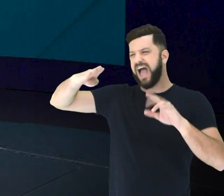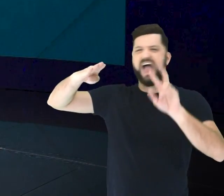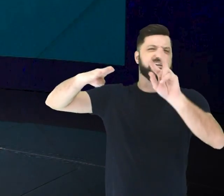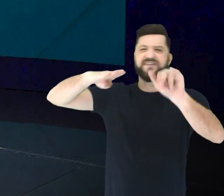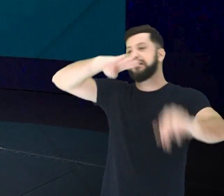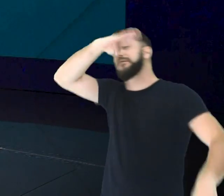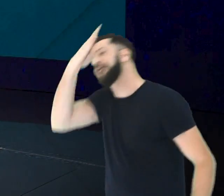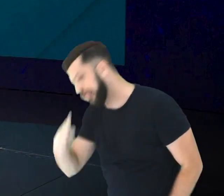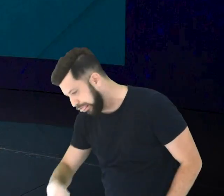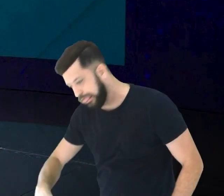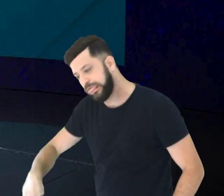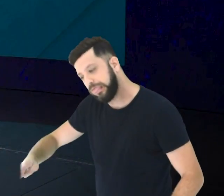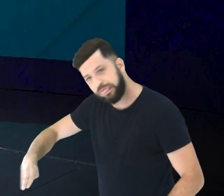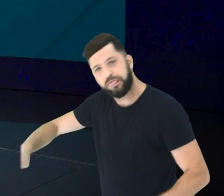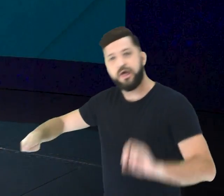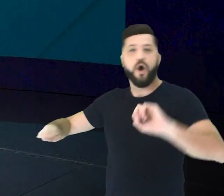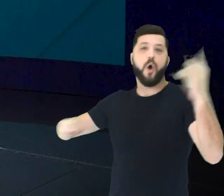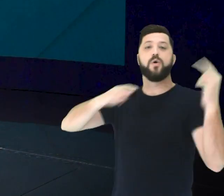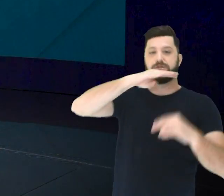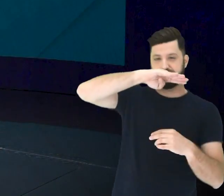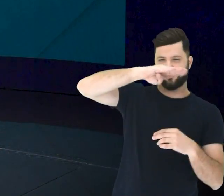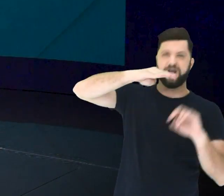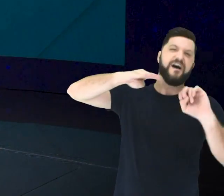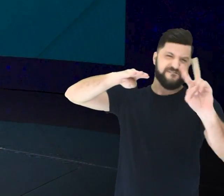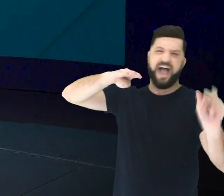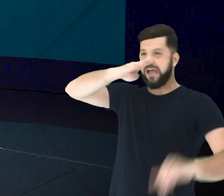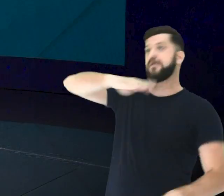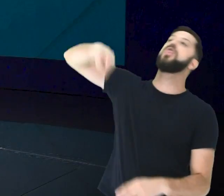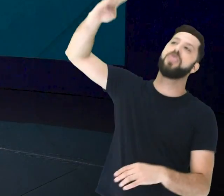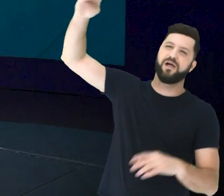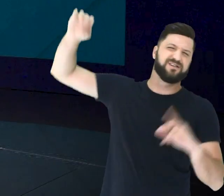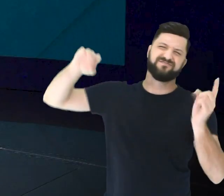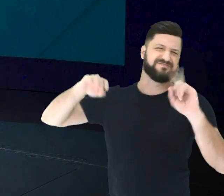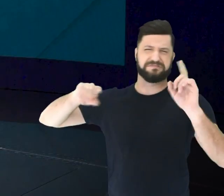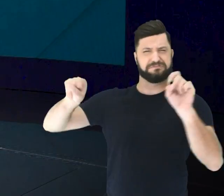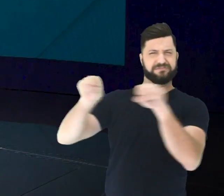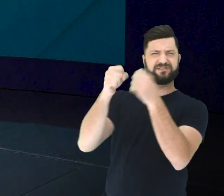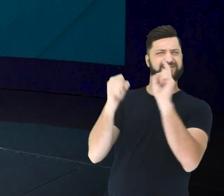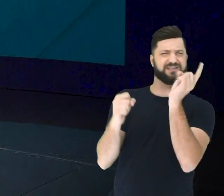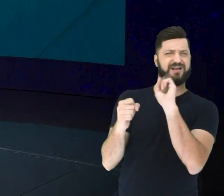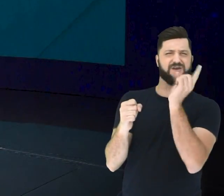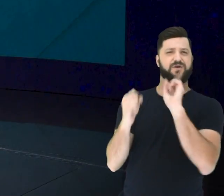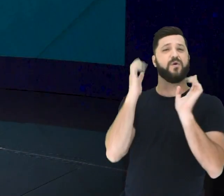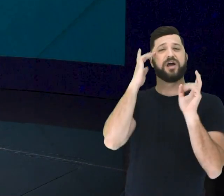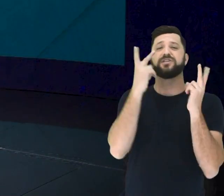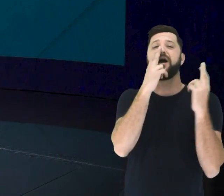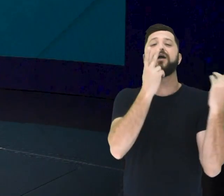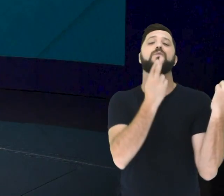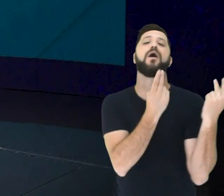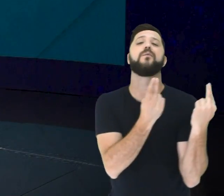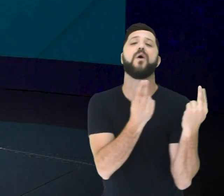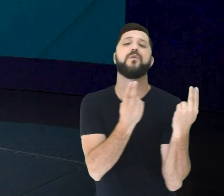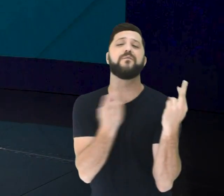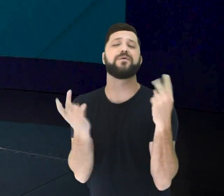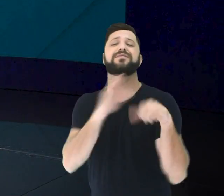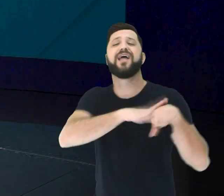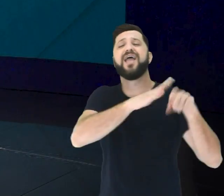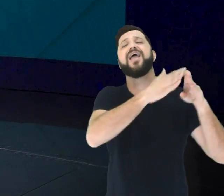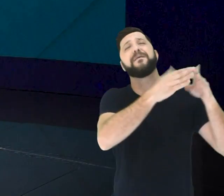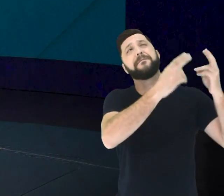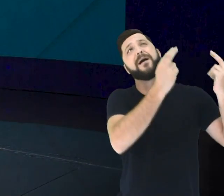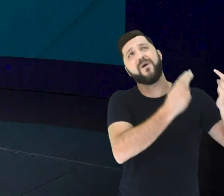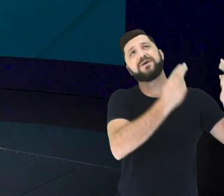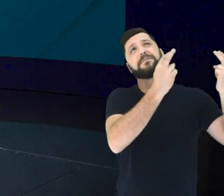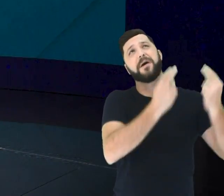mercado tá no canal ele ganhou a massa é o rompimento para mim não é um rompimento para mim é muito mais provável que isso seja uma exaustão um ponto de